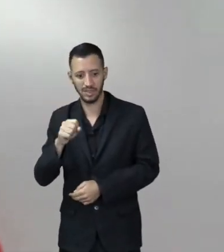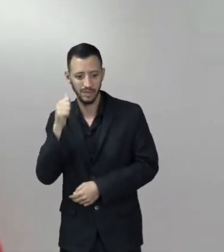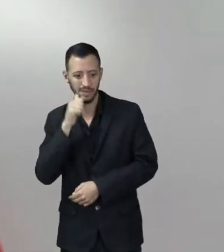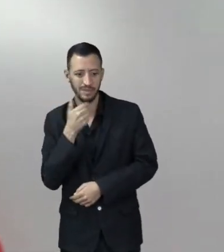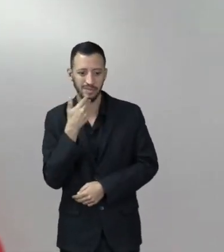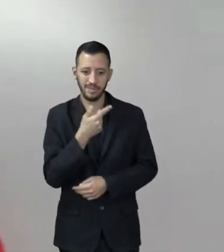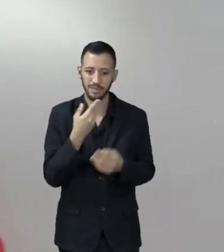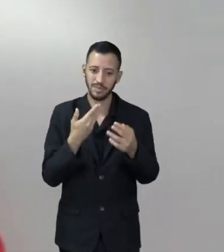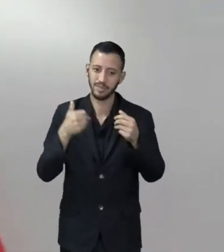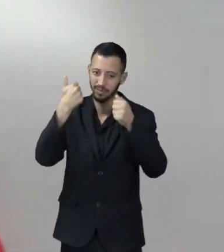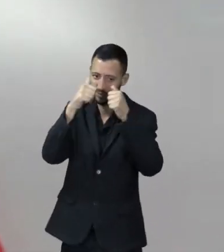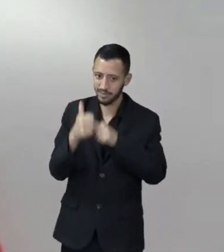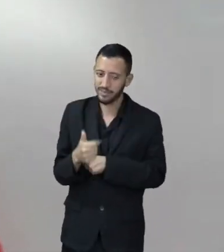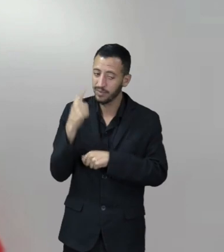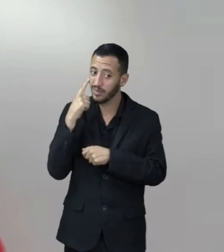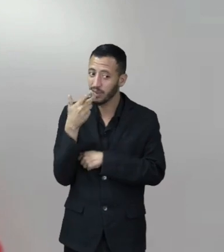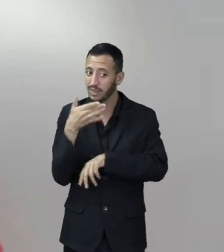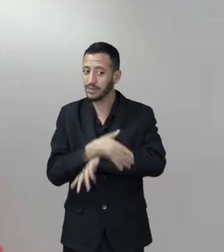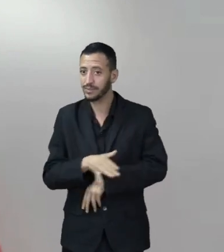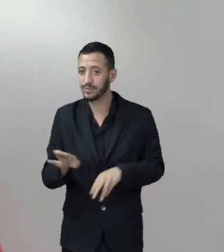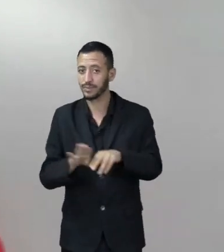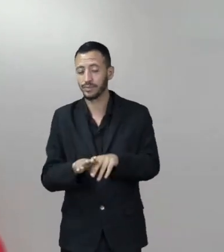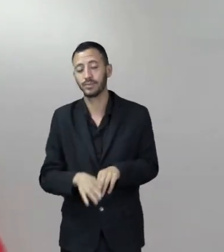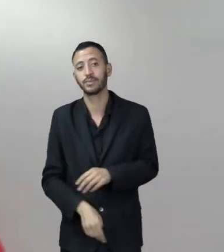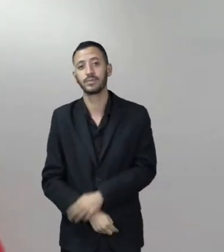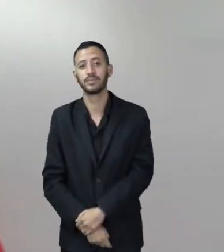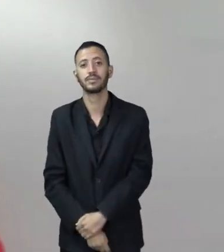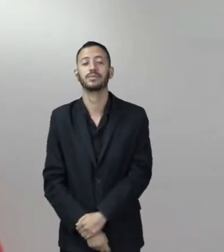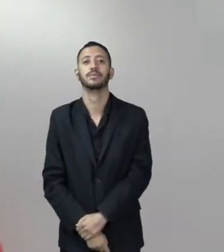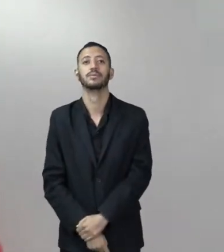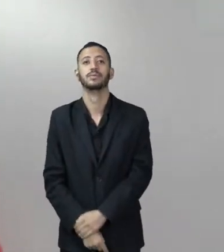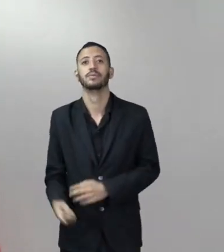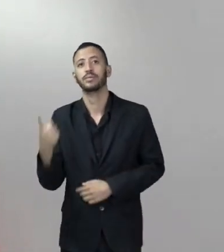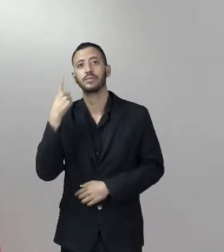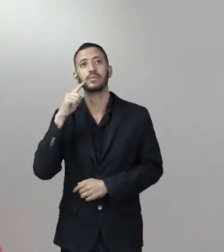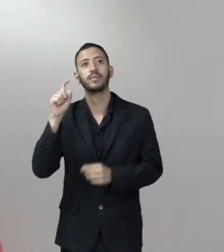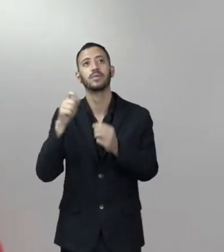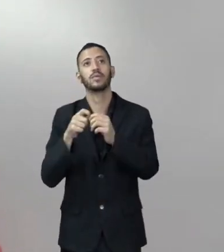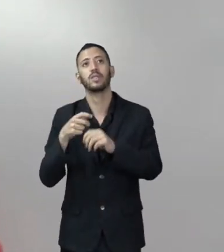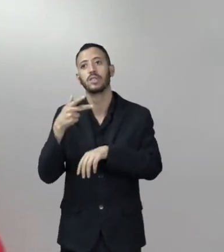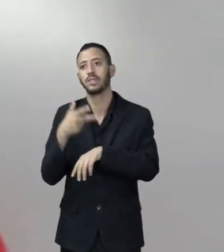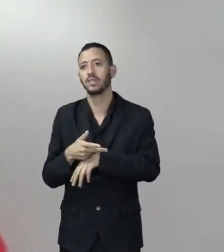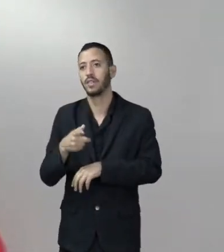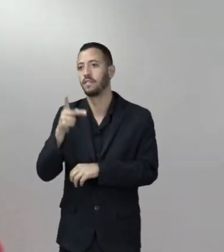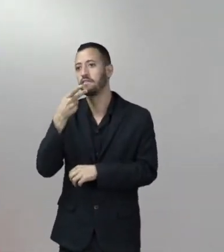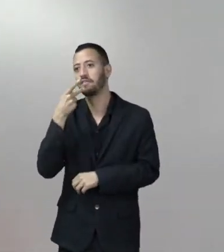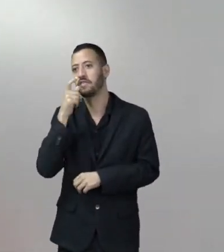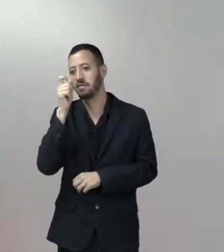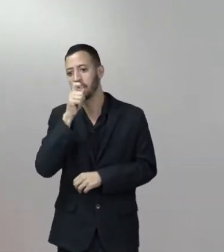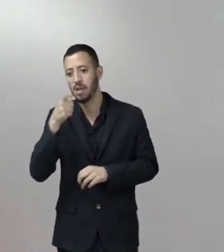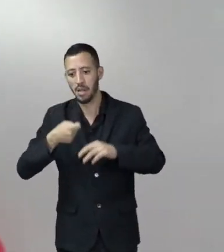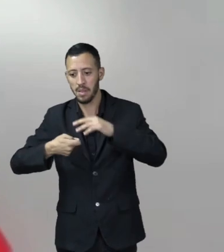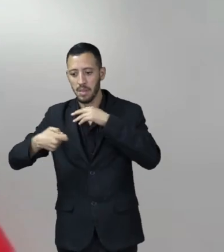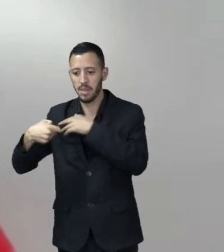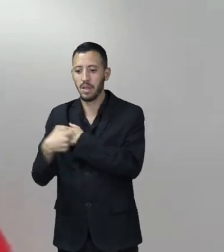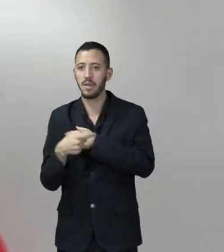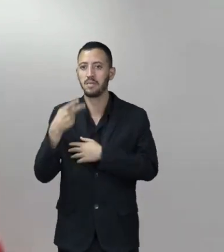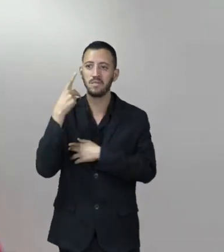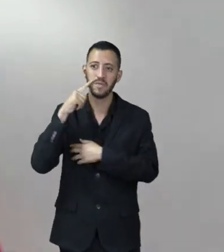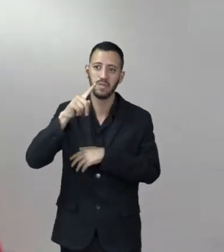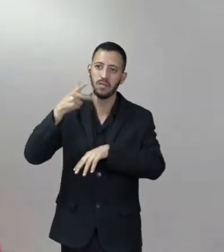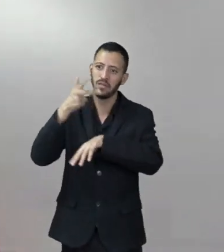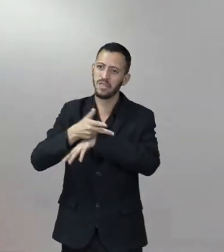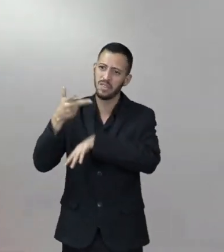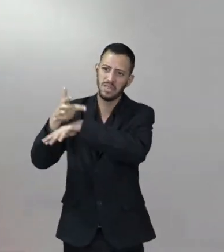né, a avaliação. Isso. Assim como também ela fez aquele vídeo maravilhoso desmentindo a fake news das PICs, um vídeo com